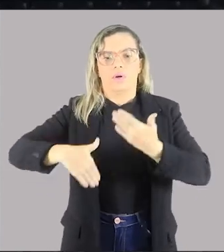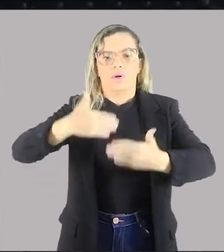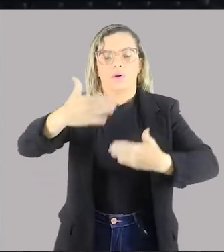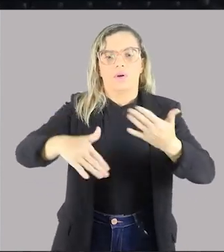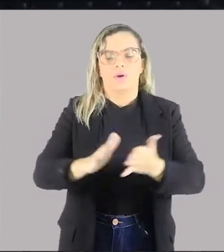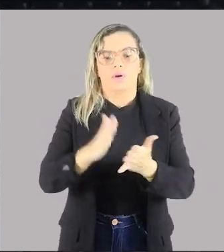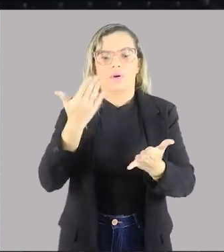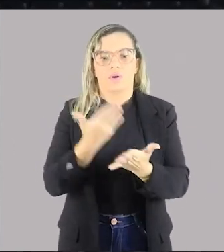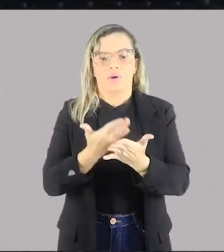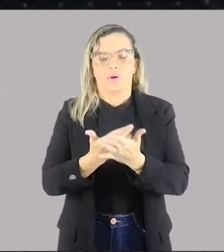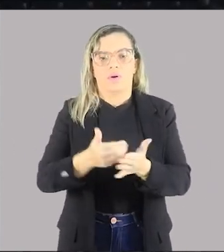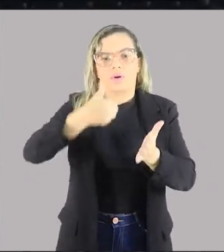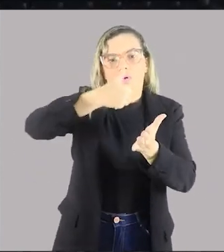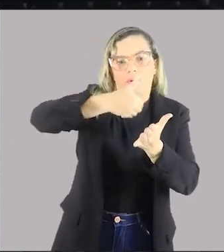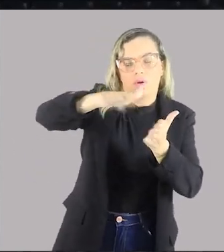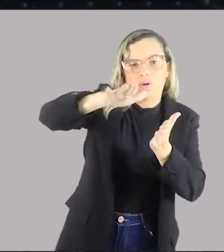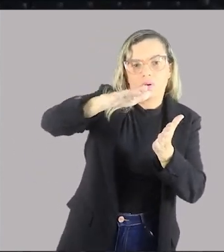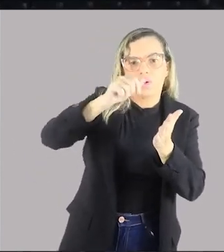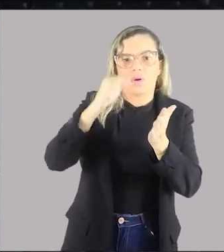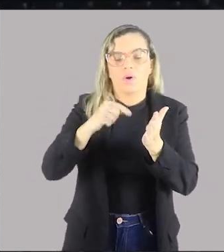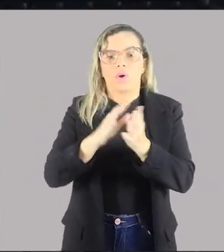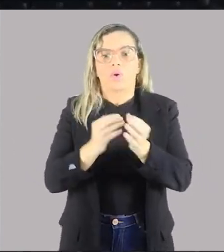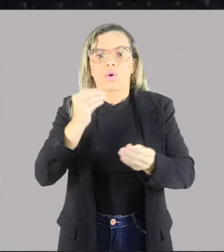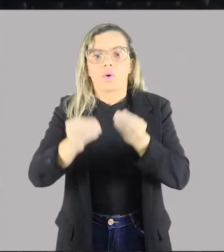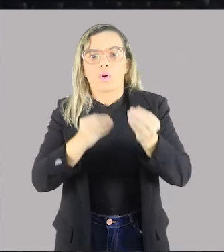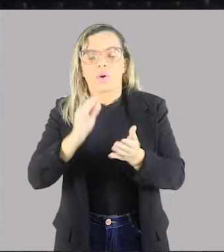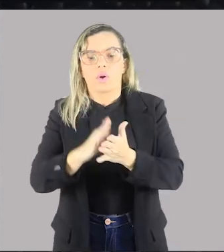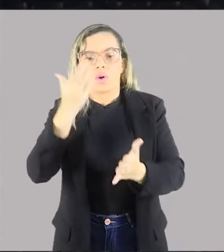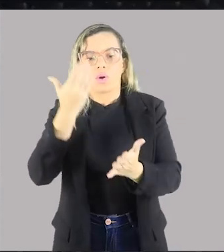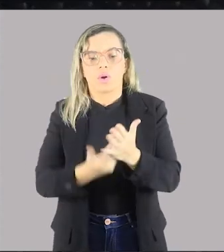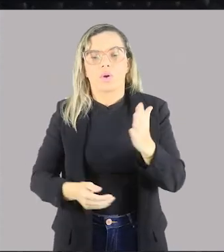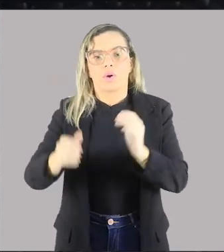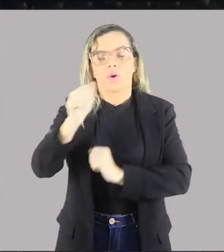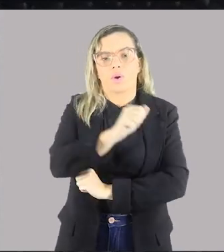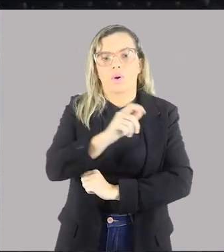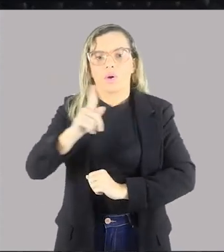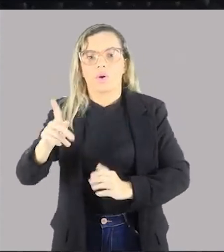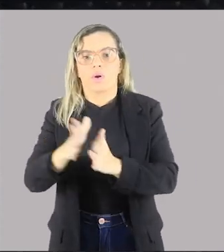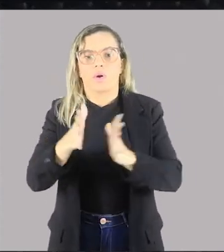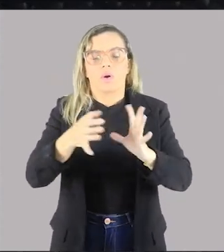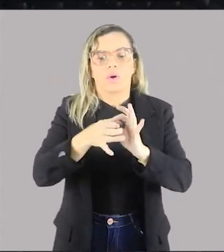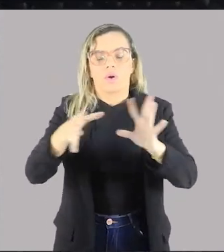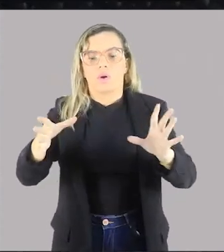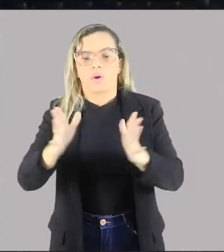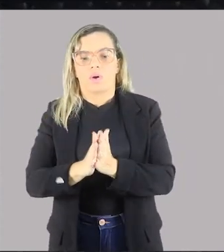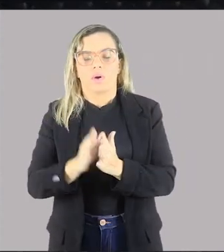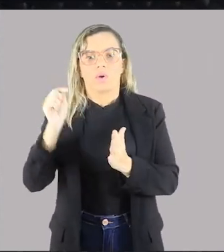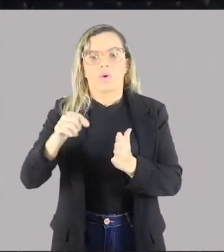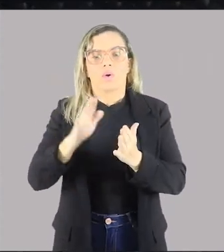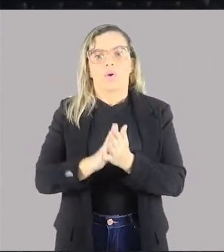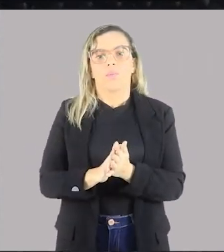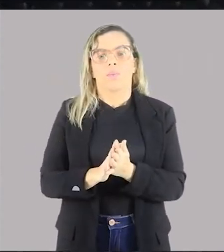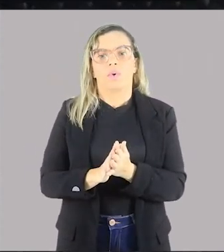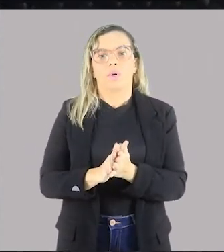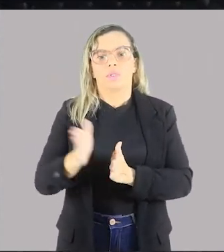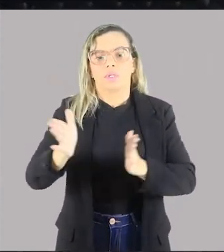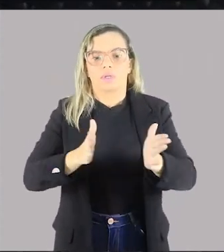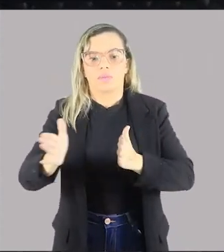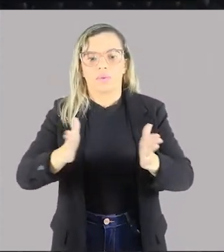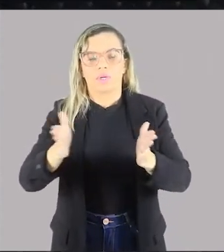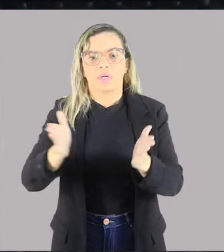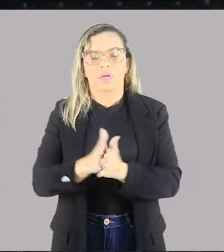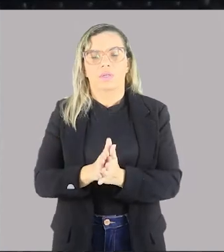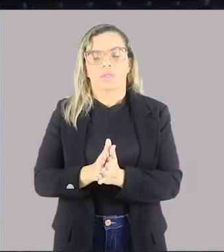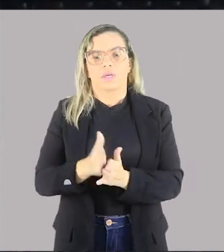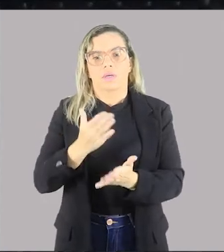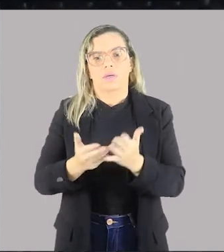aula? Demissão, cassação de aposentadoria e disponibilidade, suspensão,